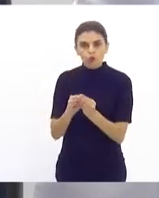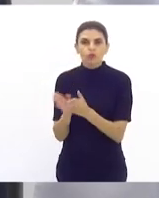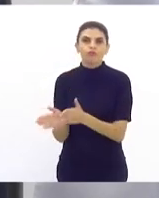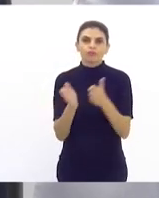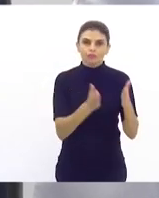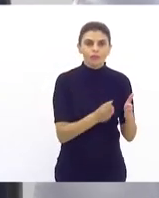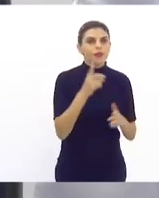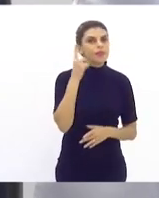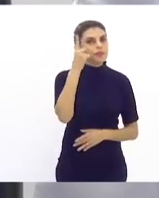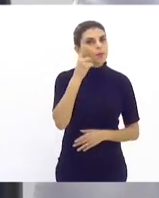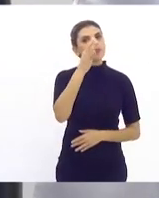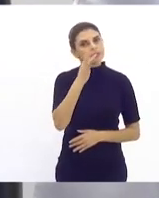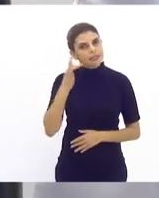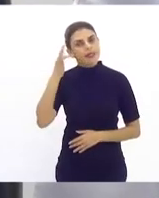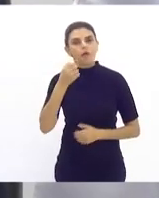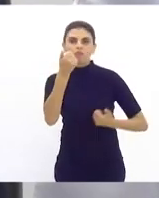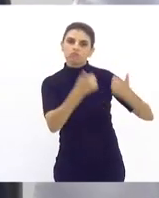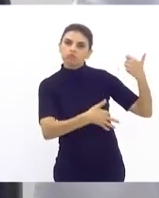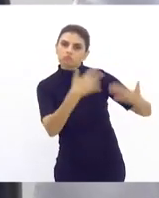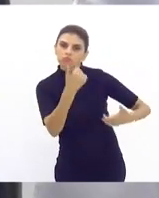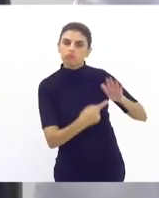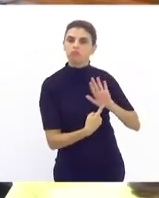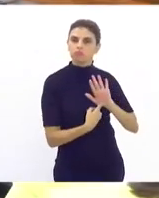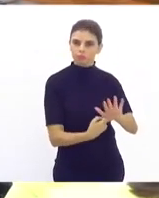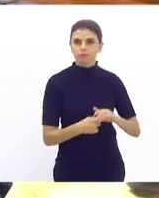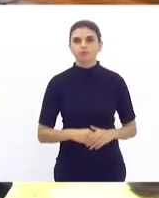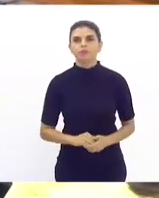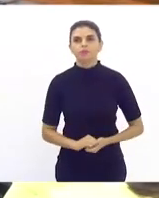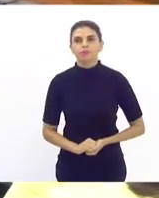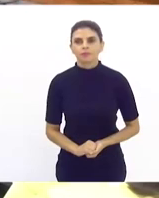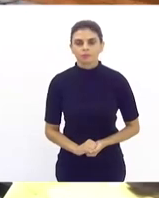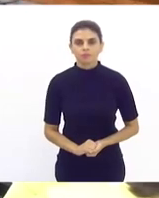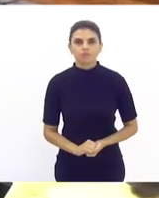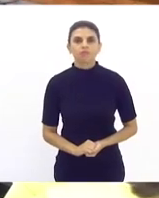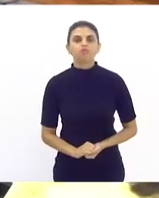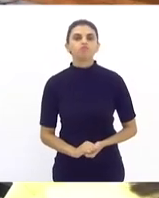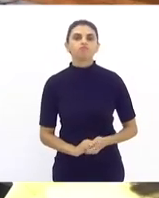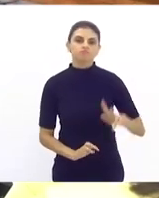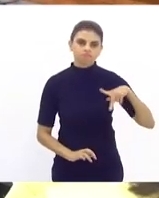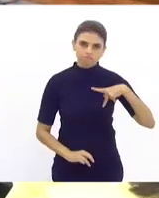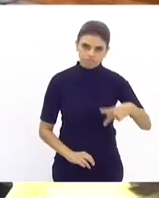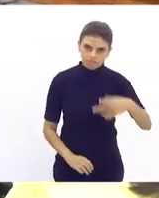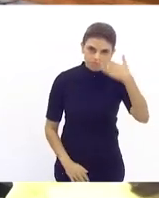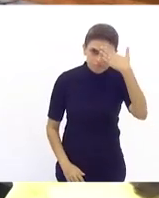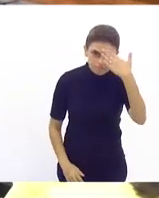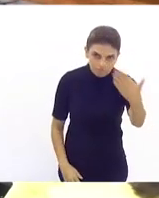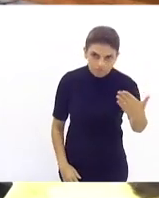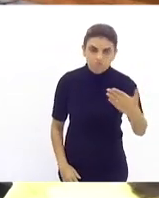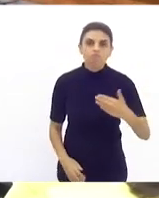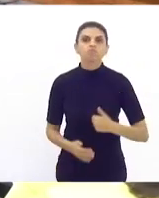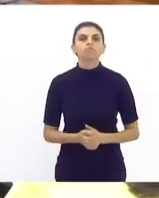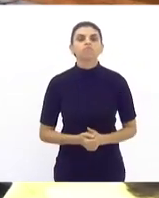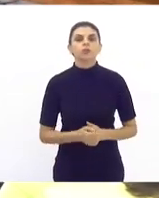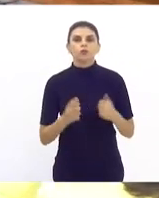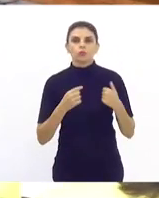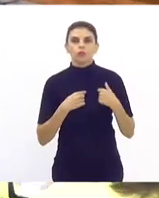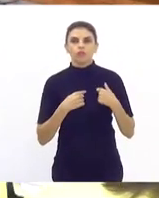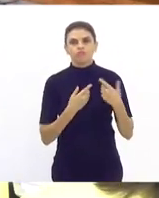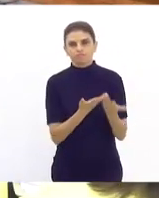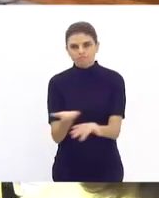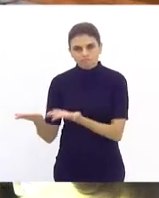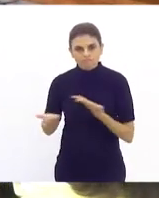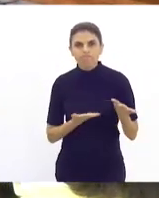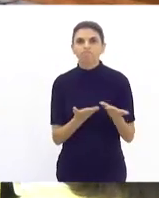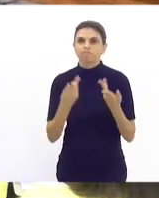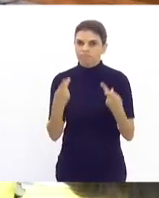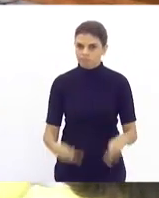deputado Serafim para que faça uma exposição e a gente avance. Deputado Serafim. Presidente, obrigado. Queria chamar a atenção de todos os deputados. A gente tem visto no